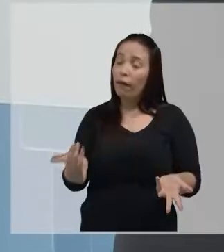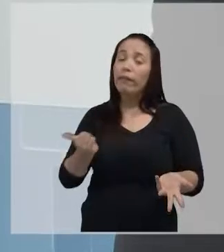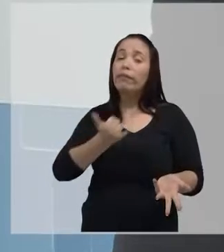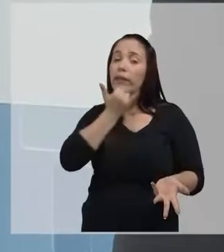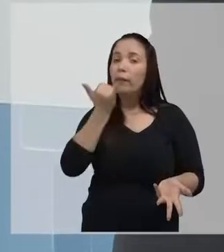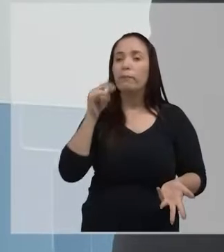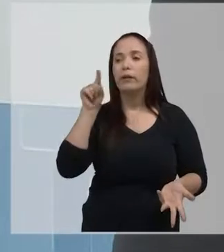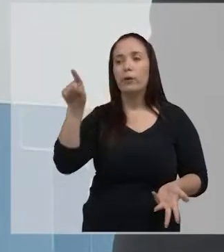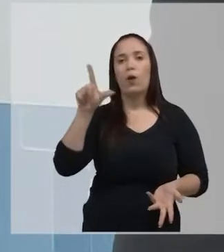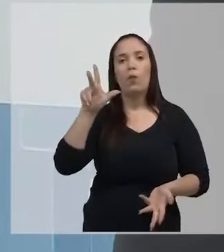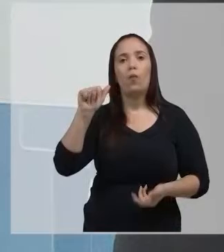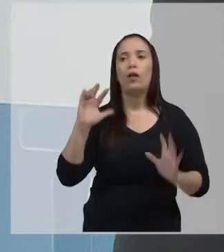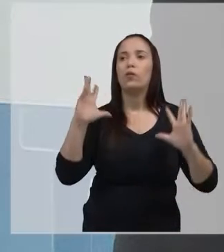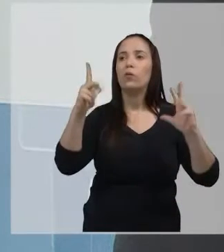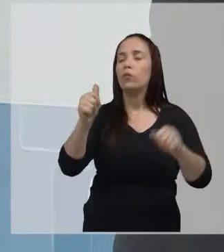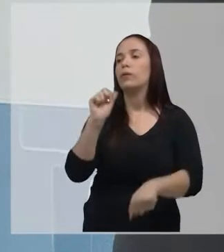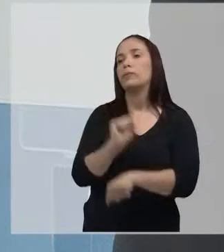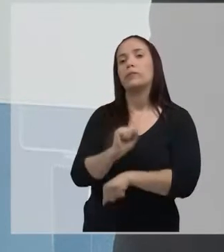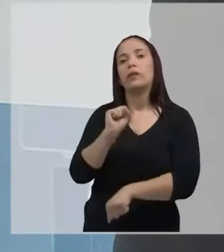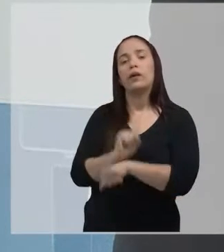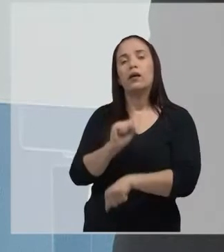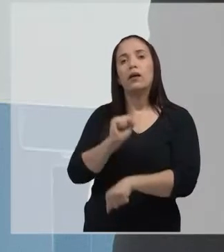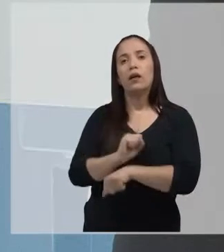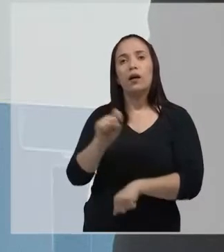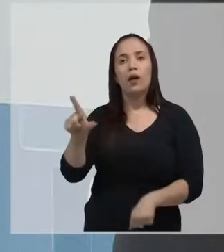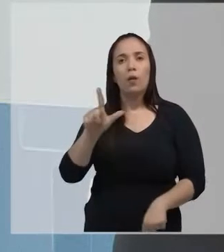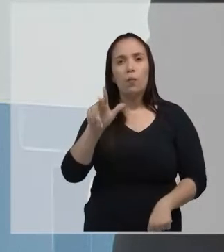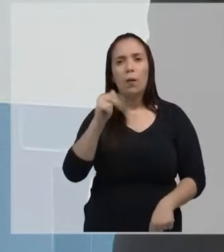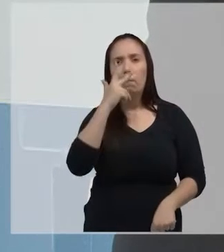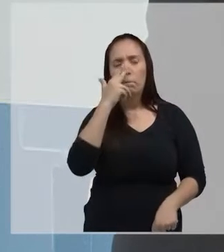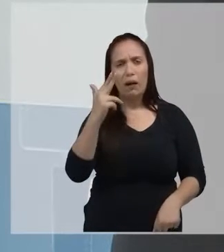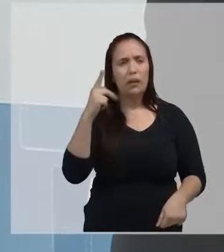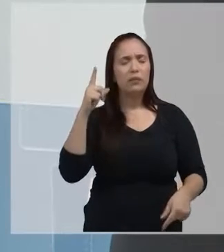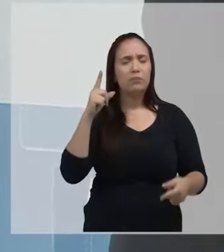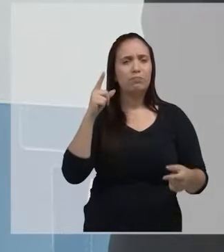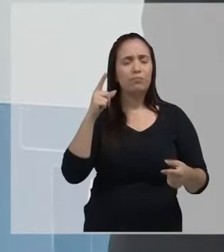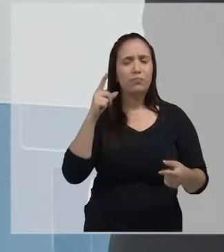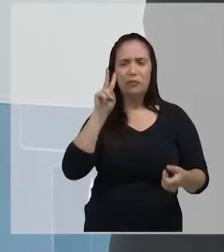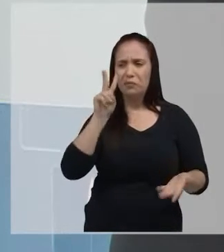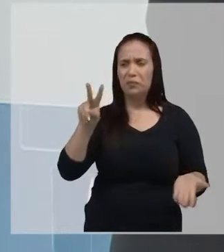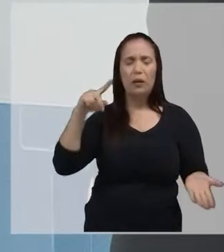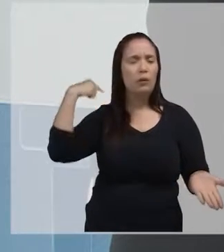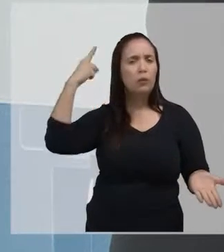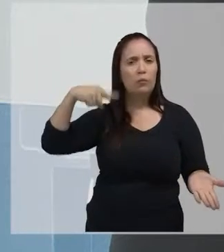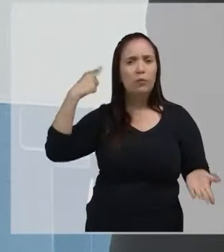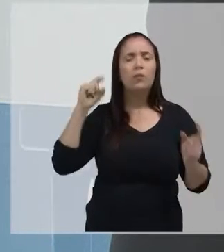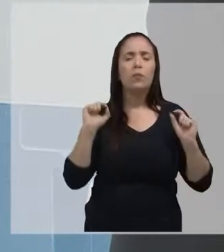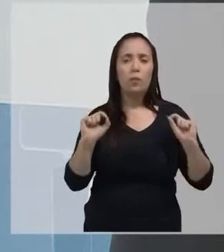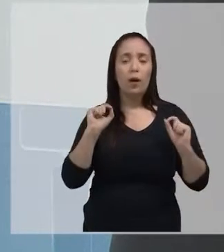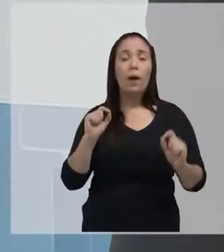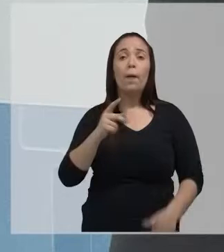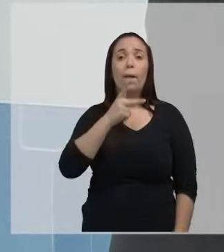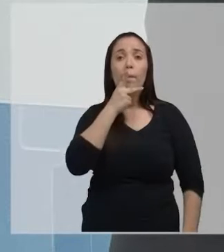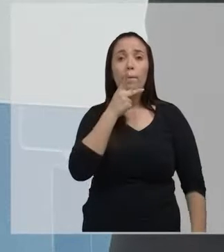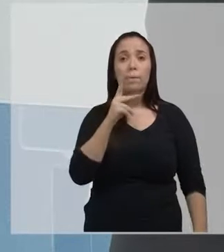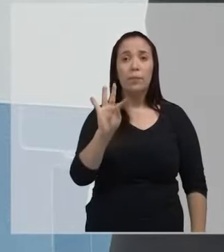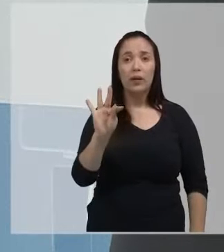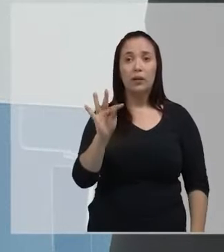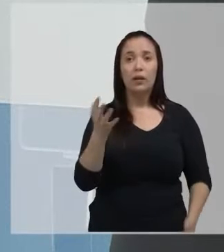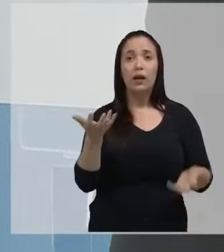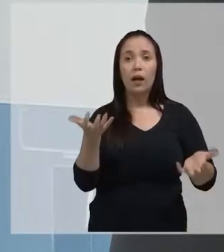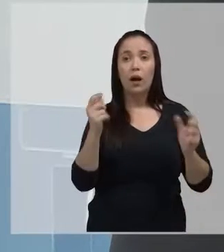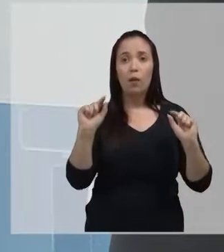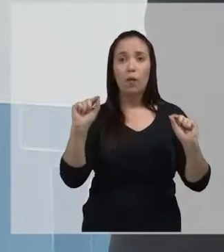situação do Lula. E a situação do Lula é uma coisa meio maluca. O que é que o Lula quer e o PT quer na verdade? Eu não